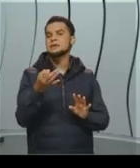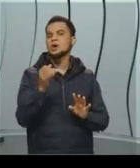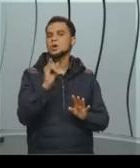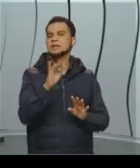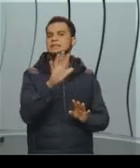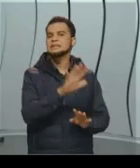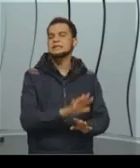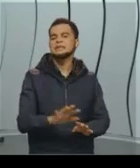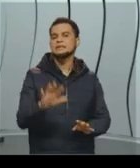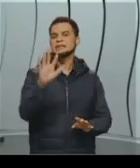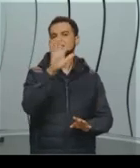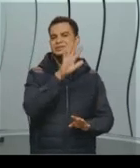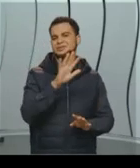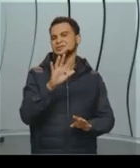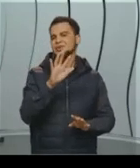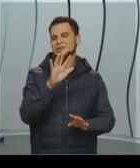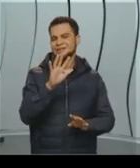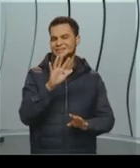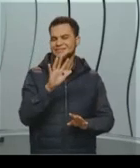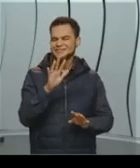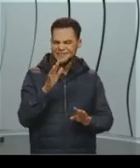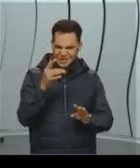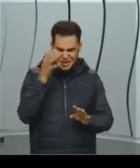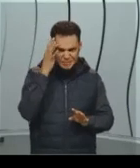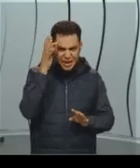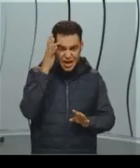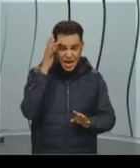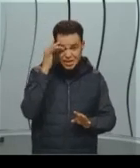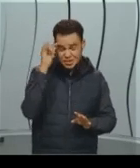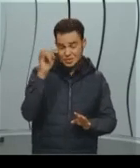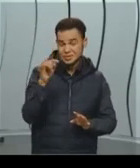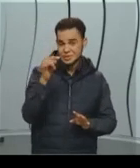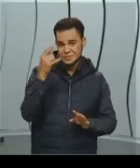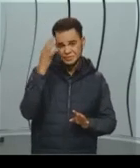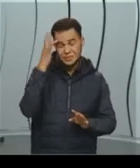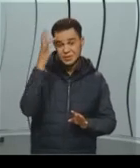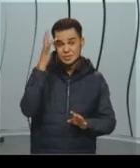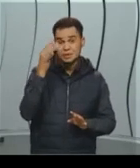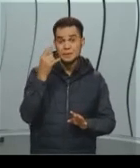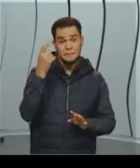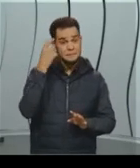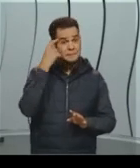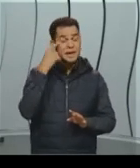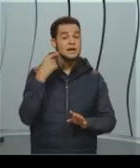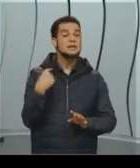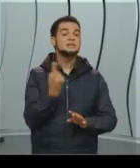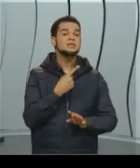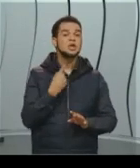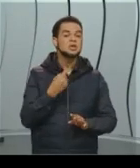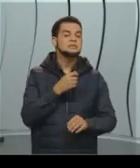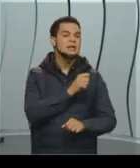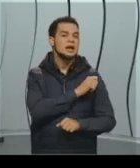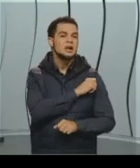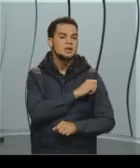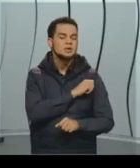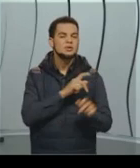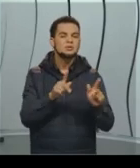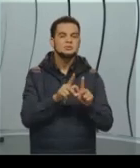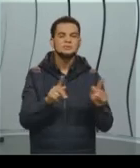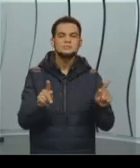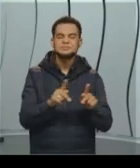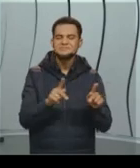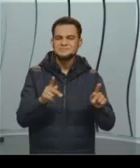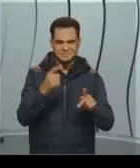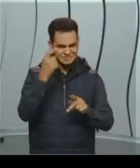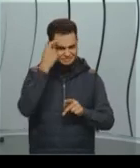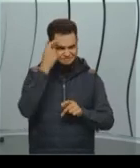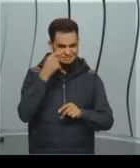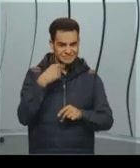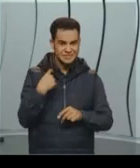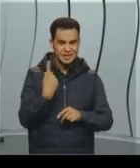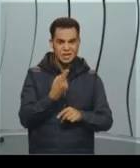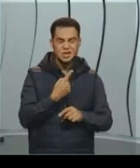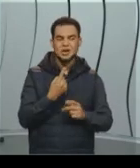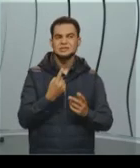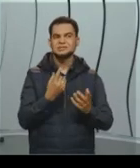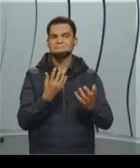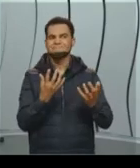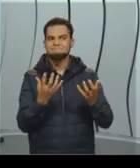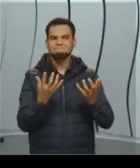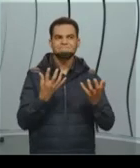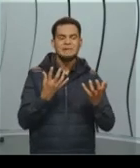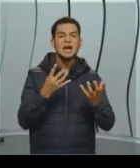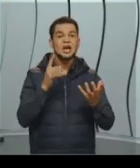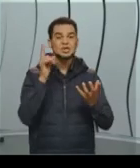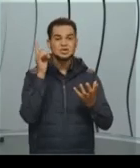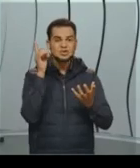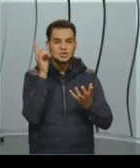ao tratar do atentado, imagino, né, nós, alunos, professores, a dificuldade também que está presente no dia a